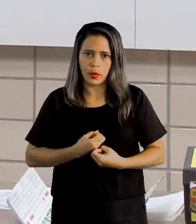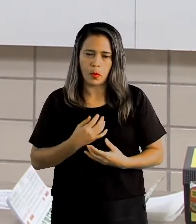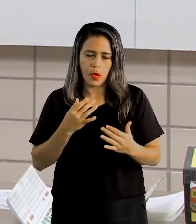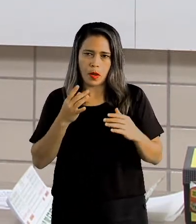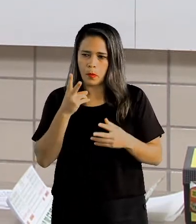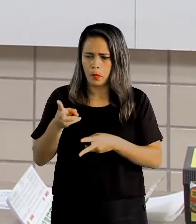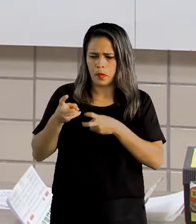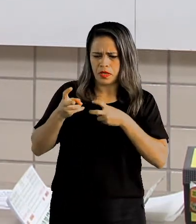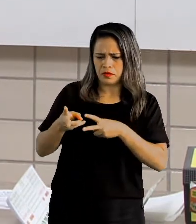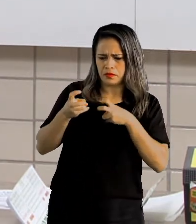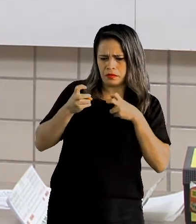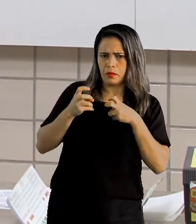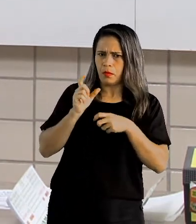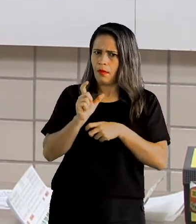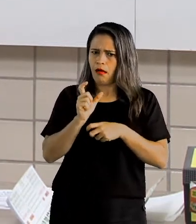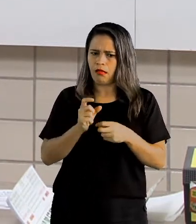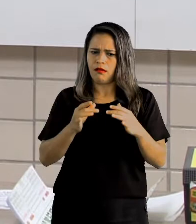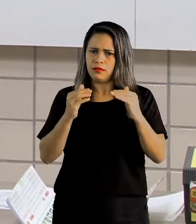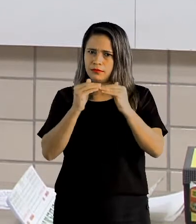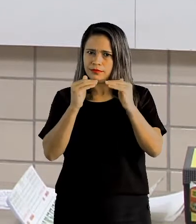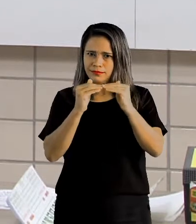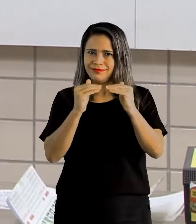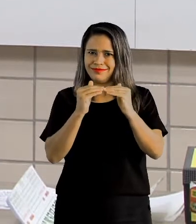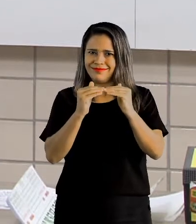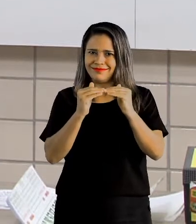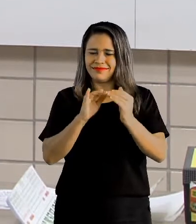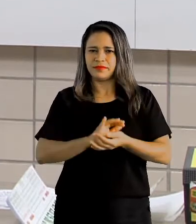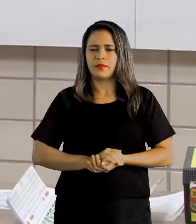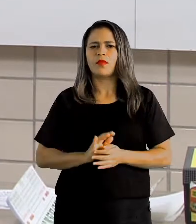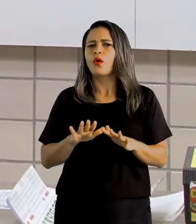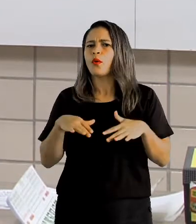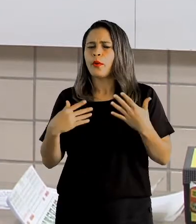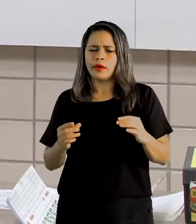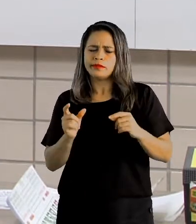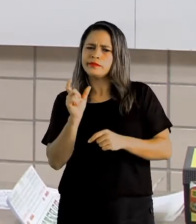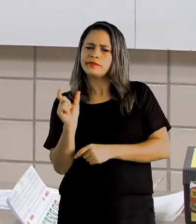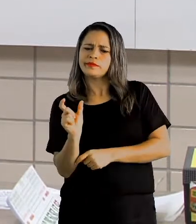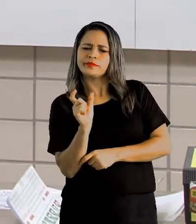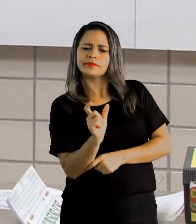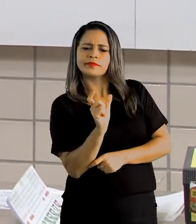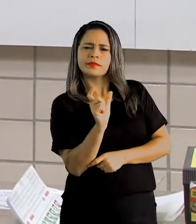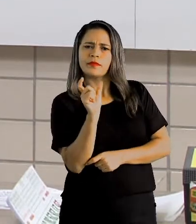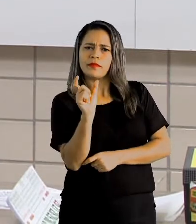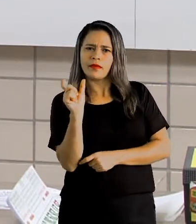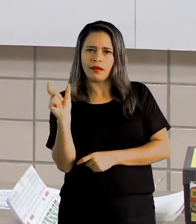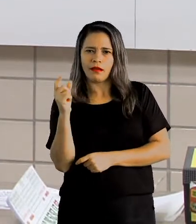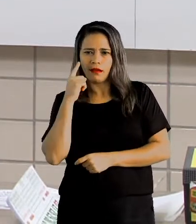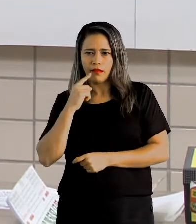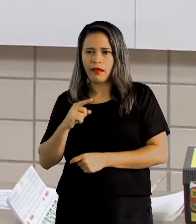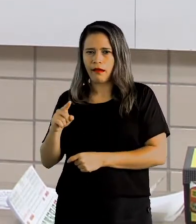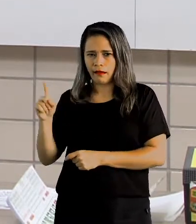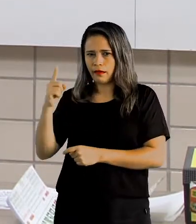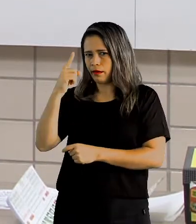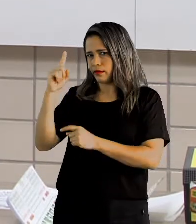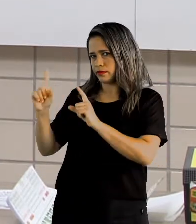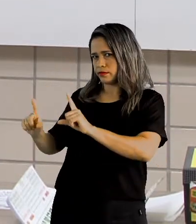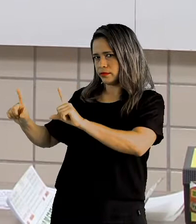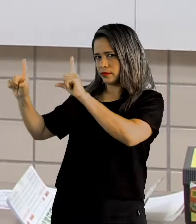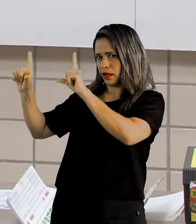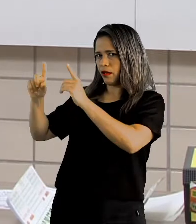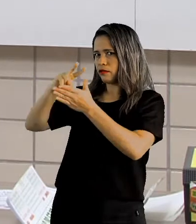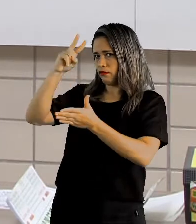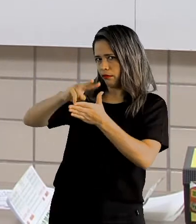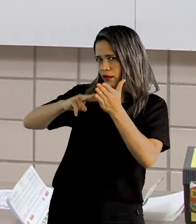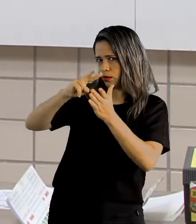sons combinam. Então, assim, e qual dessas palavras que está aí na tela, você vai ler